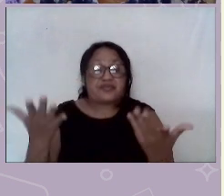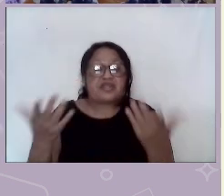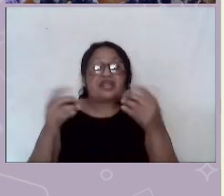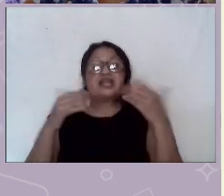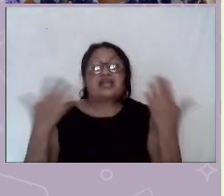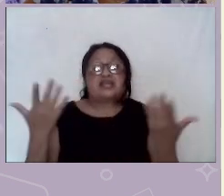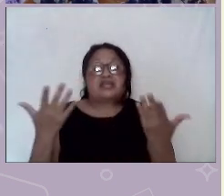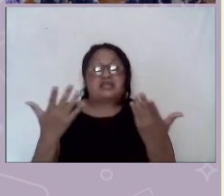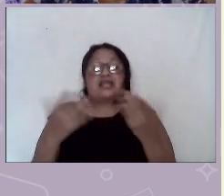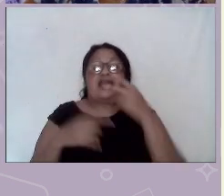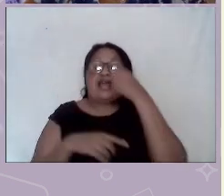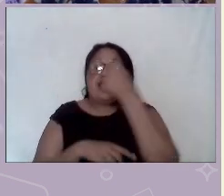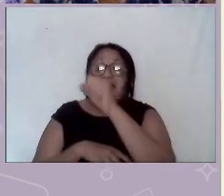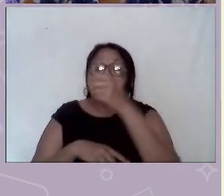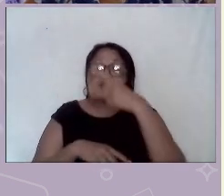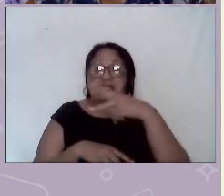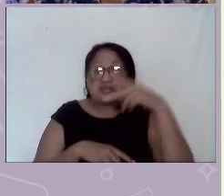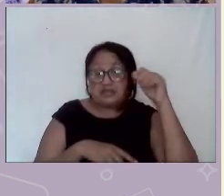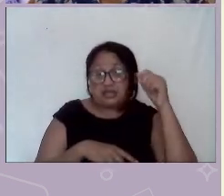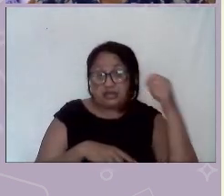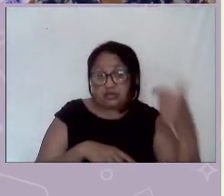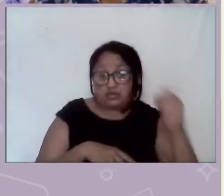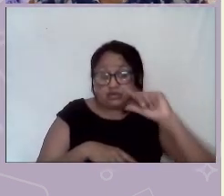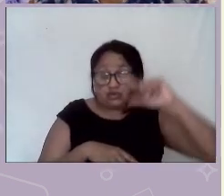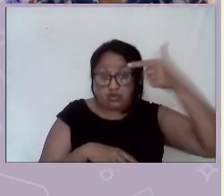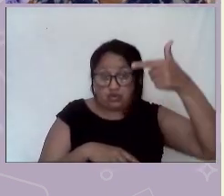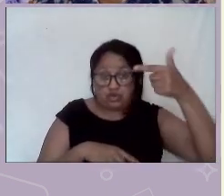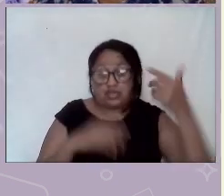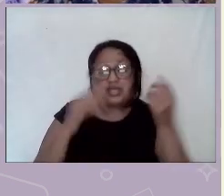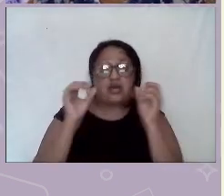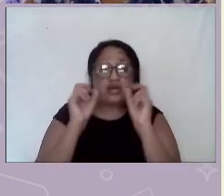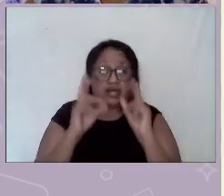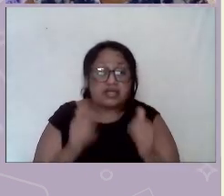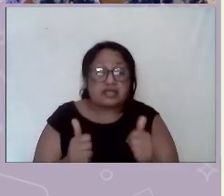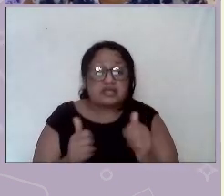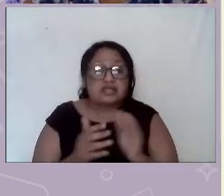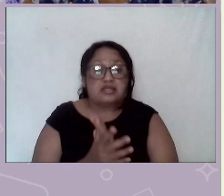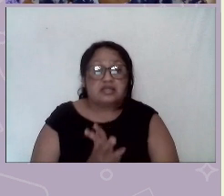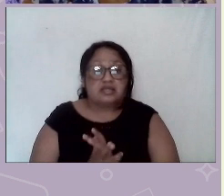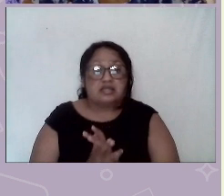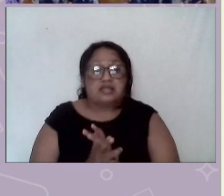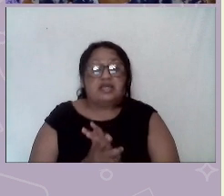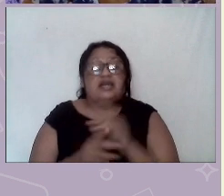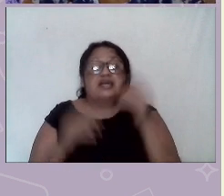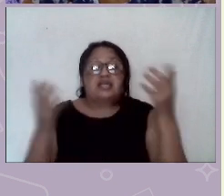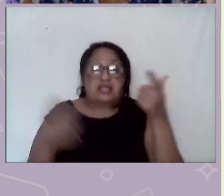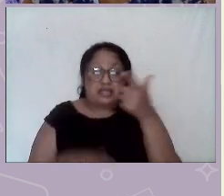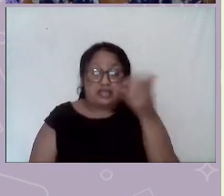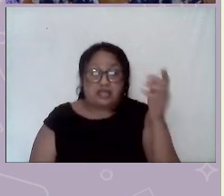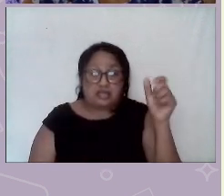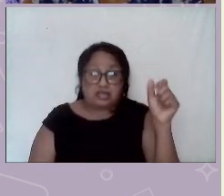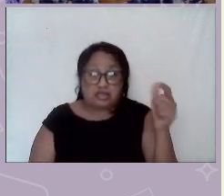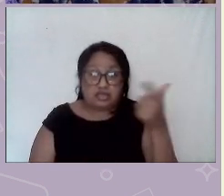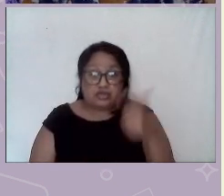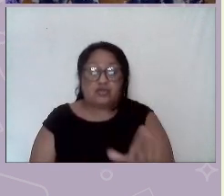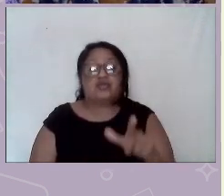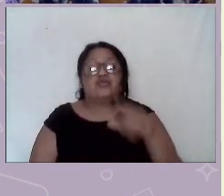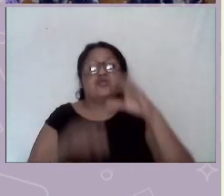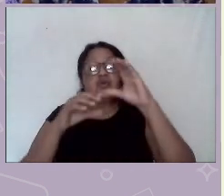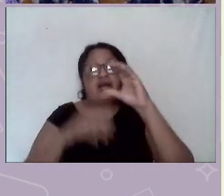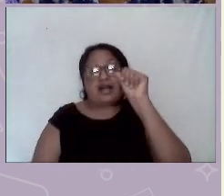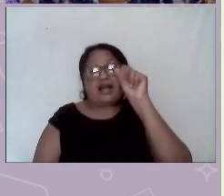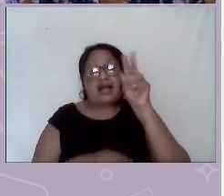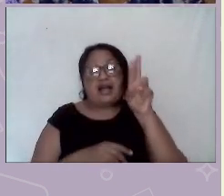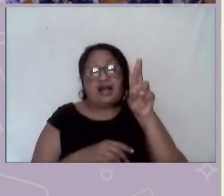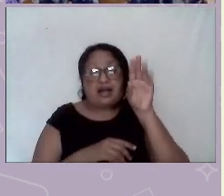sp2 certo então aqui novamente né o carbono com